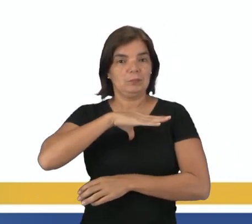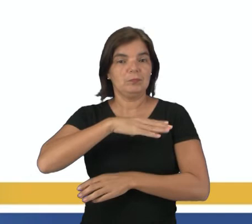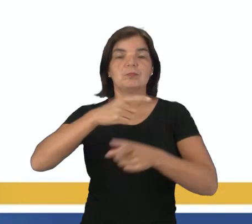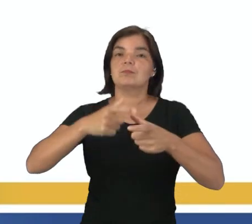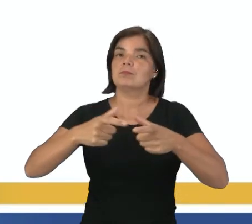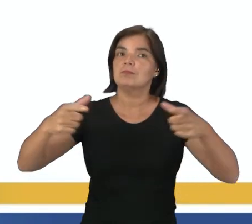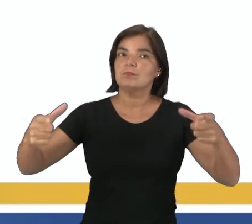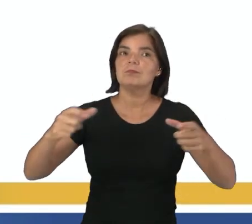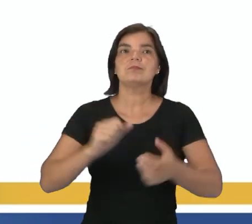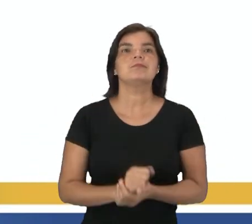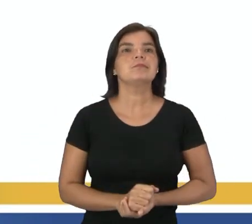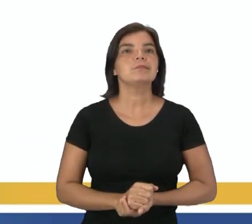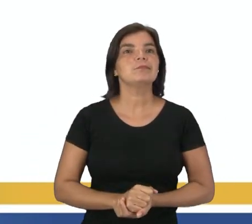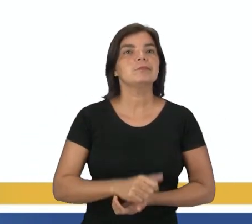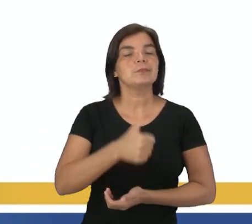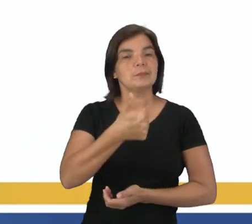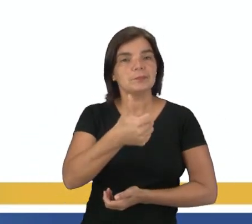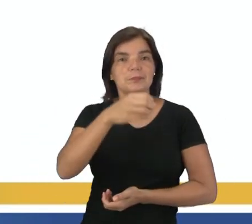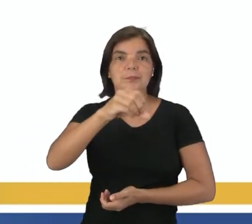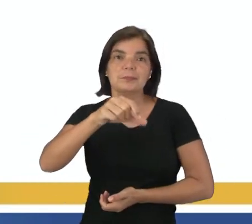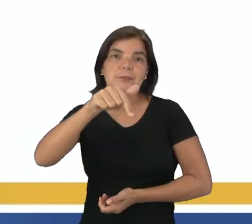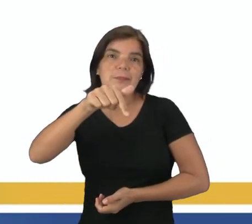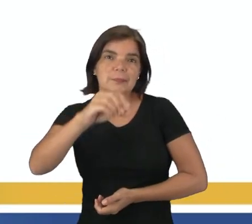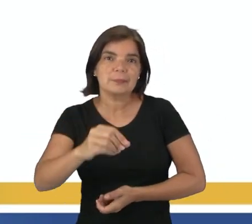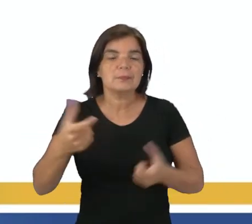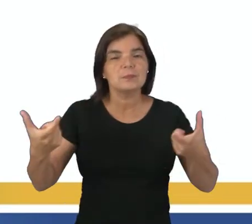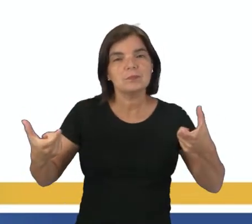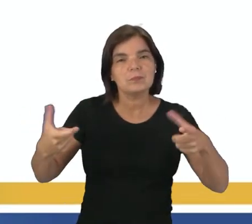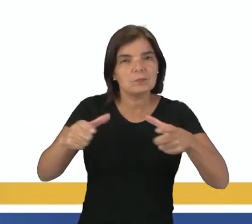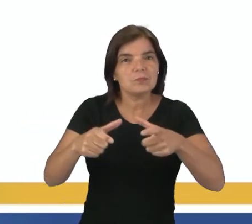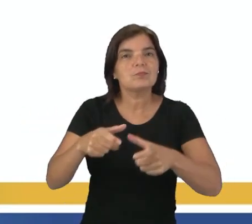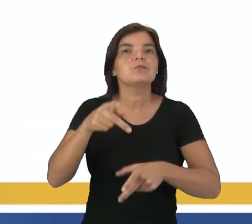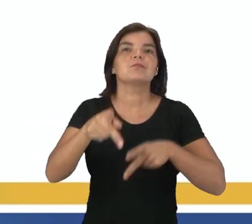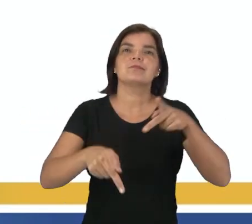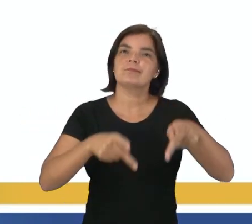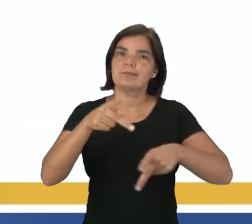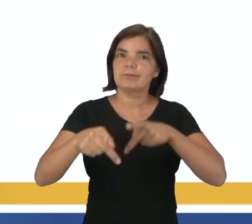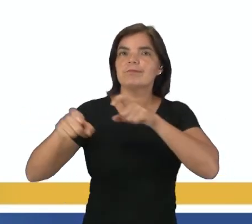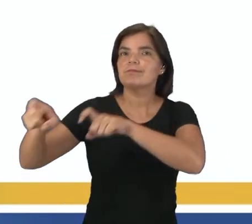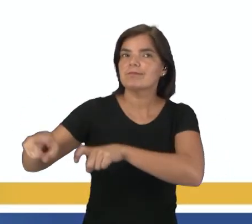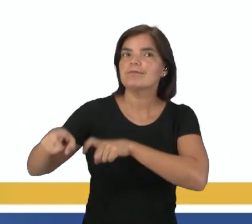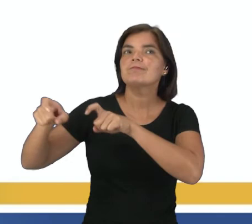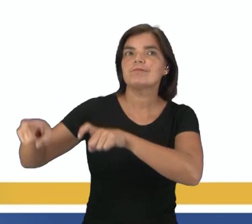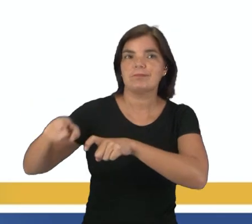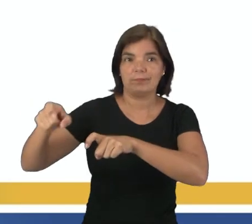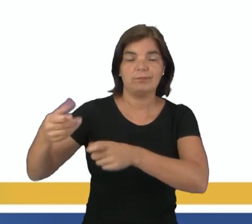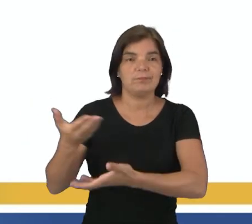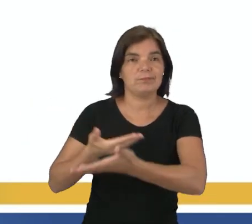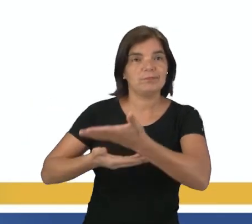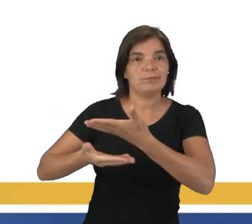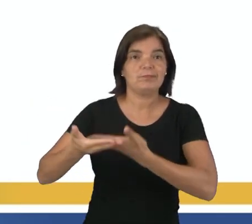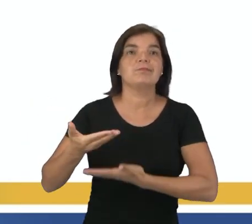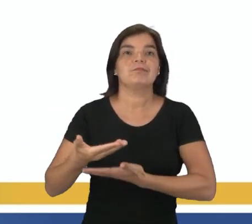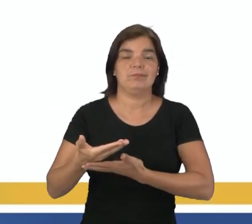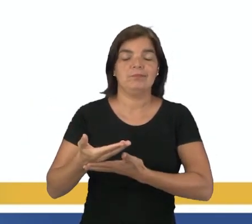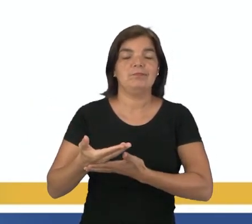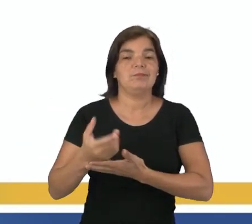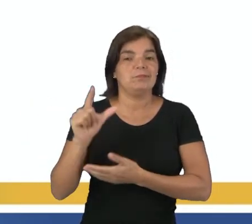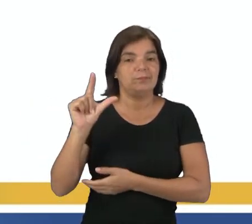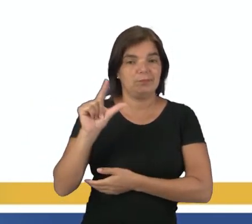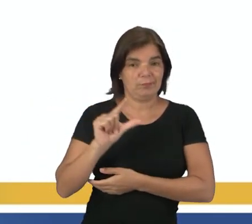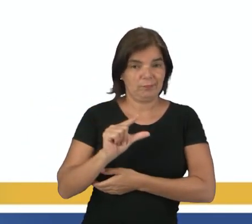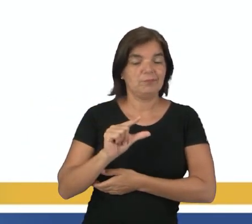em áreas metropolitanas letra B desde a década de 1970 a redução da população rural esteve associado